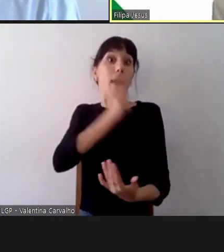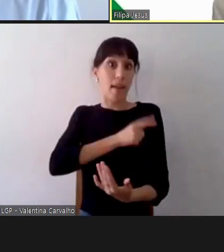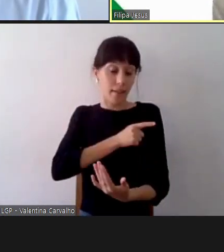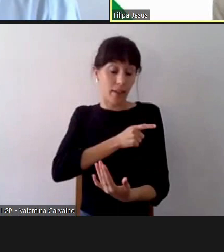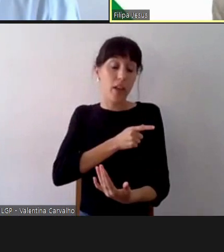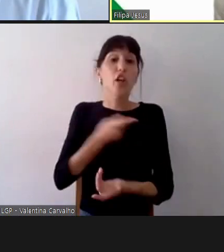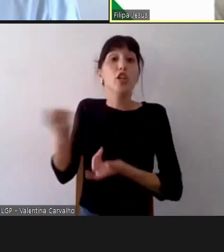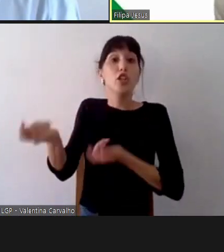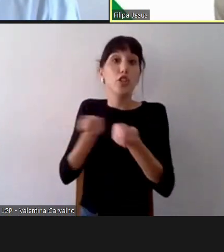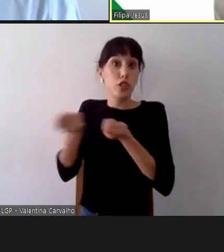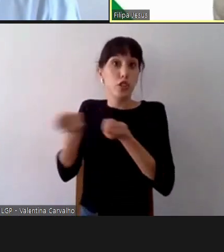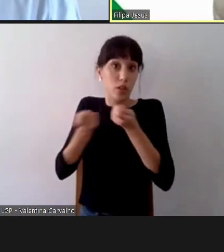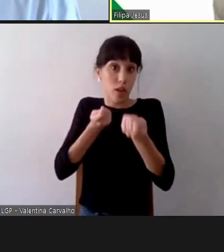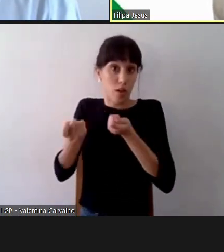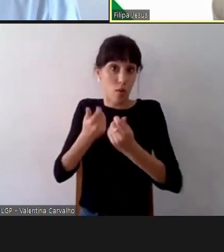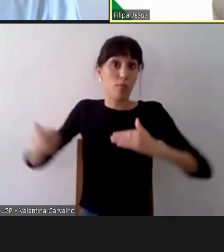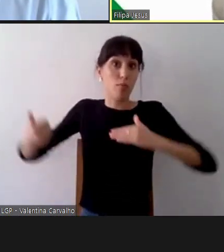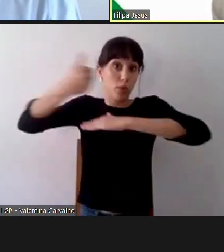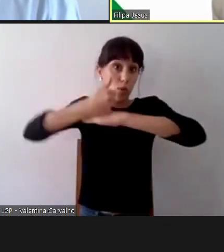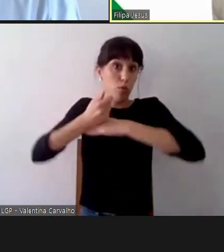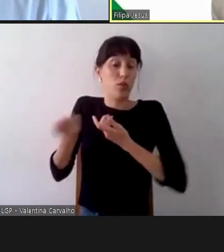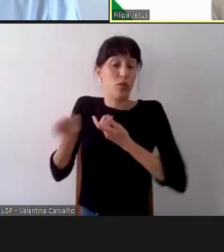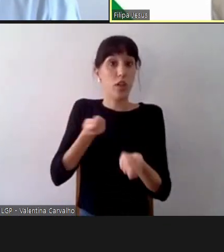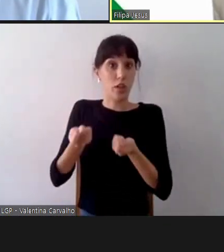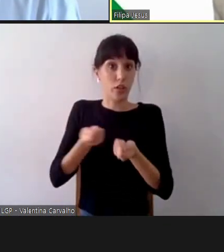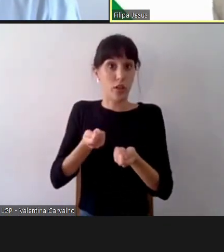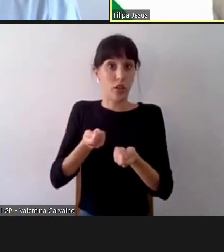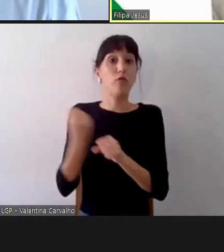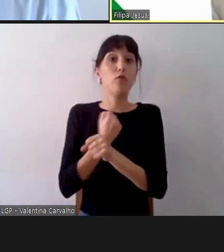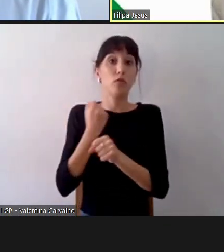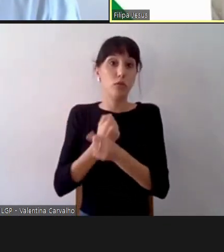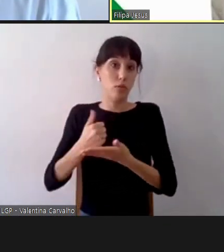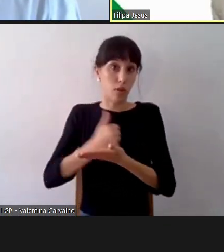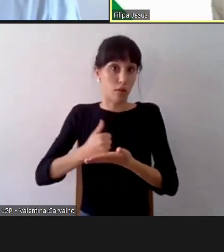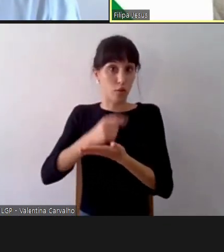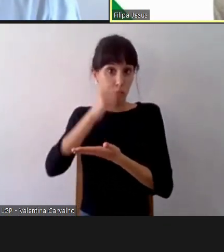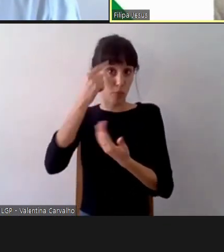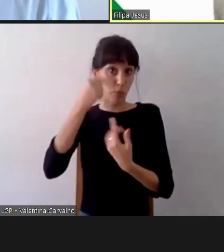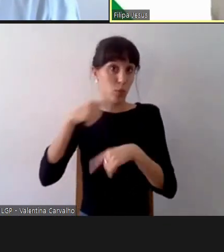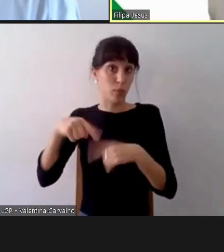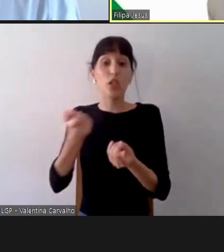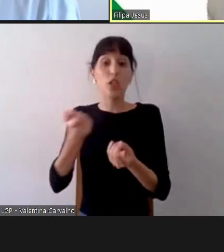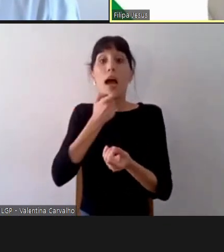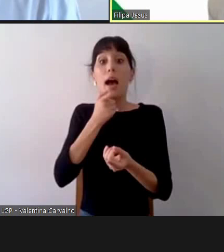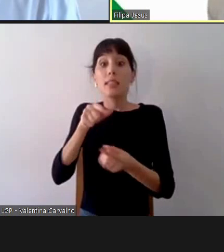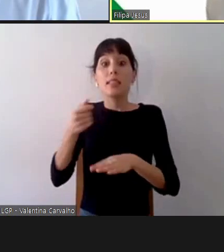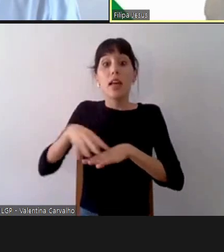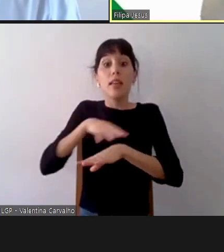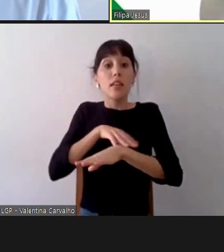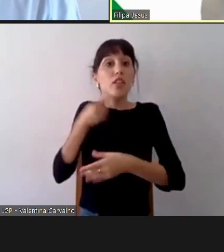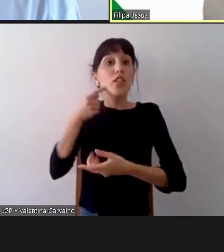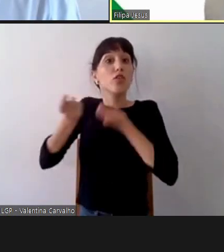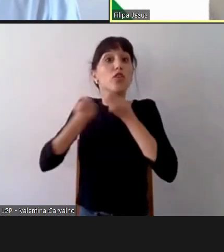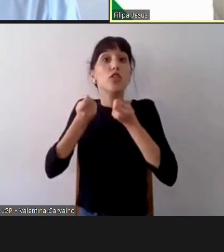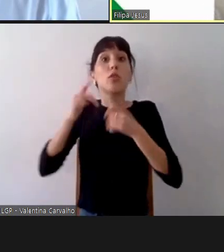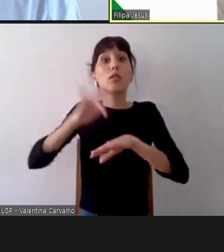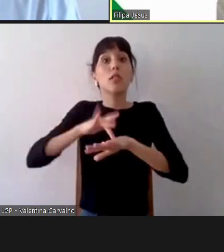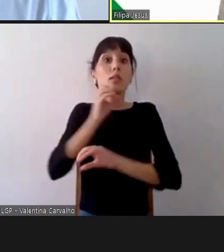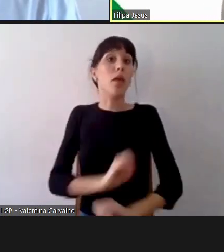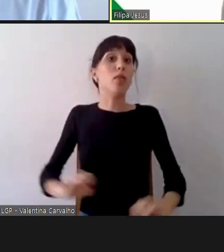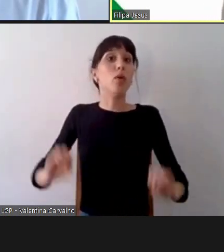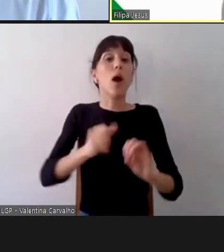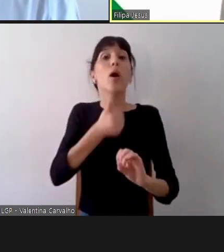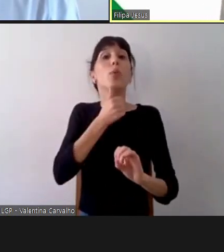pública para estes processos. Porque se os dirigentes não forem sensibilizados, é muito mais difícil de mobilizar os